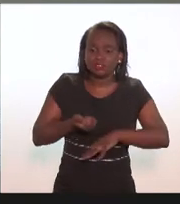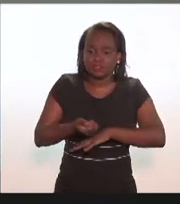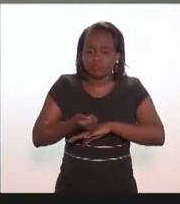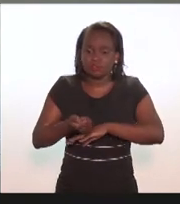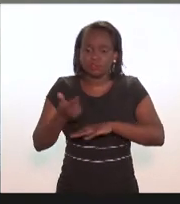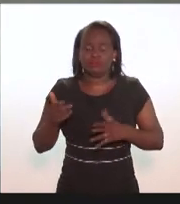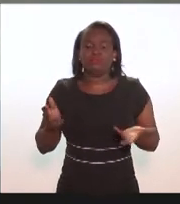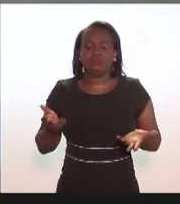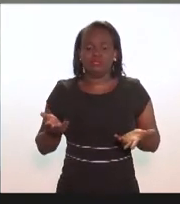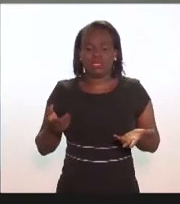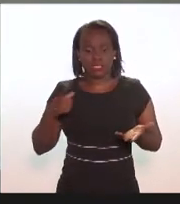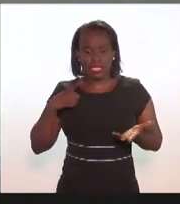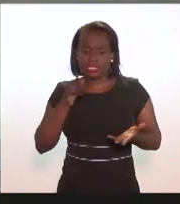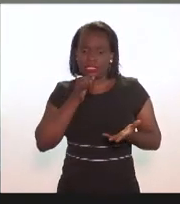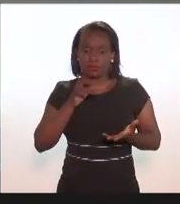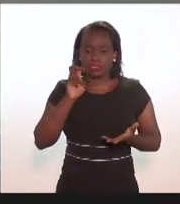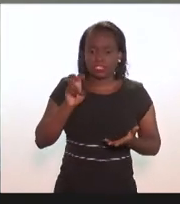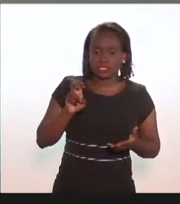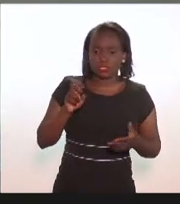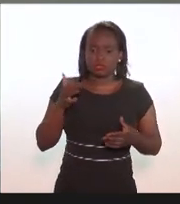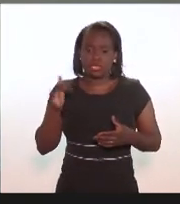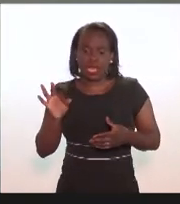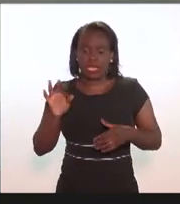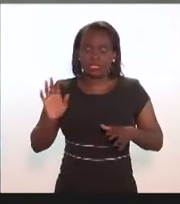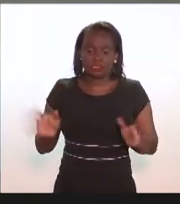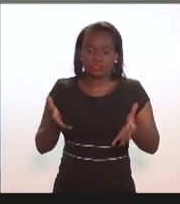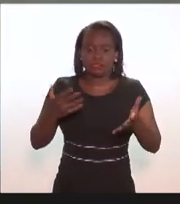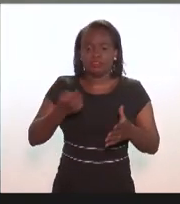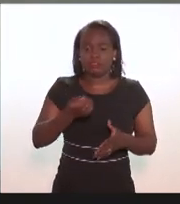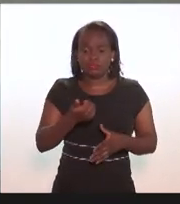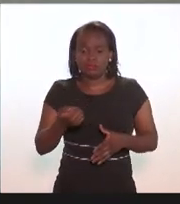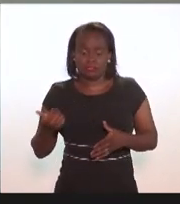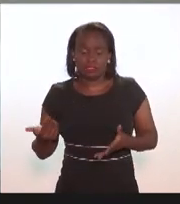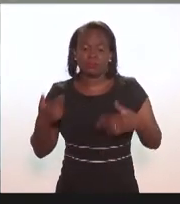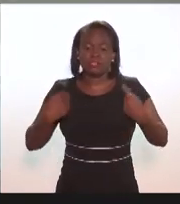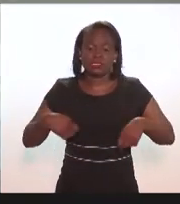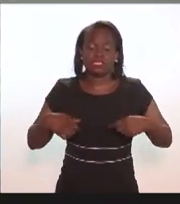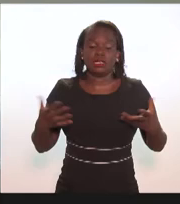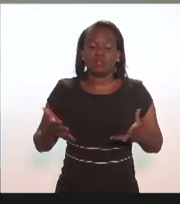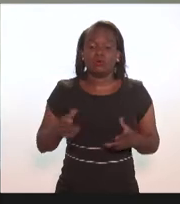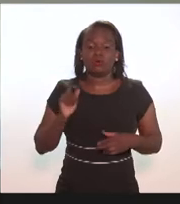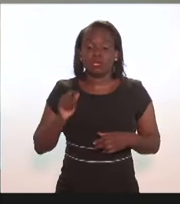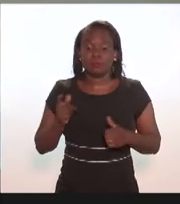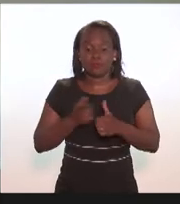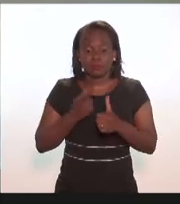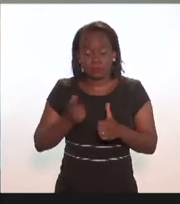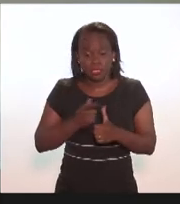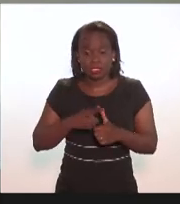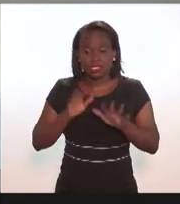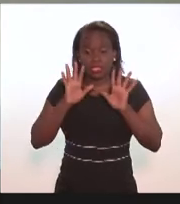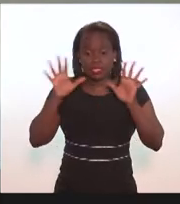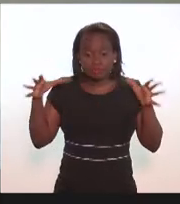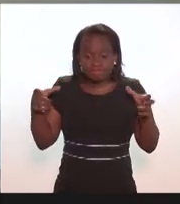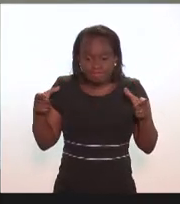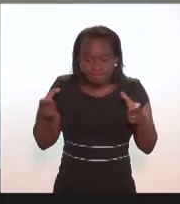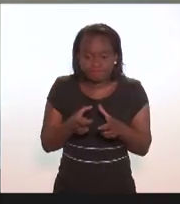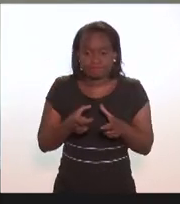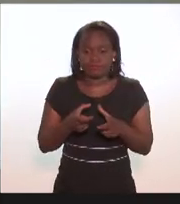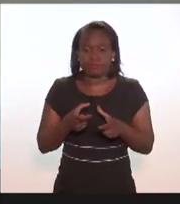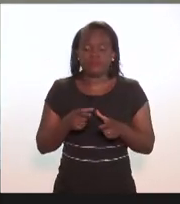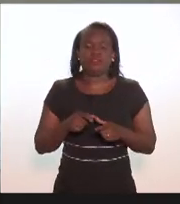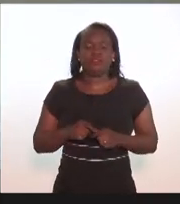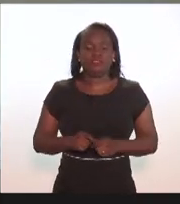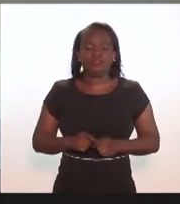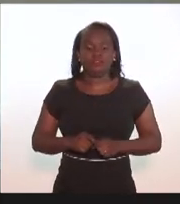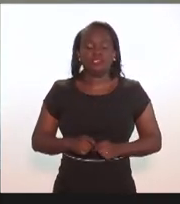Se a gente hoje tem de 5 a 10 formas de conceder incentivo fiscal, primeiro a gente quer concentrar, reduzir o número de